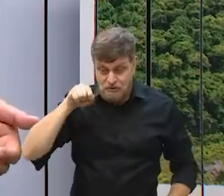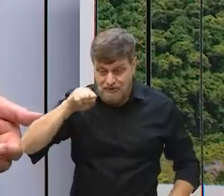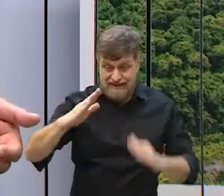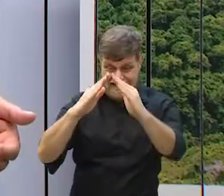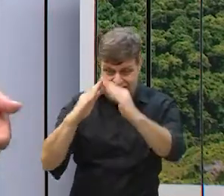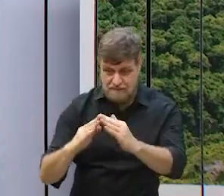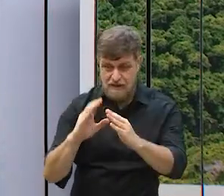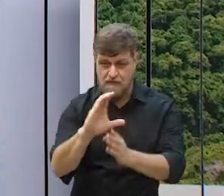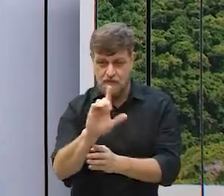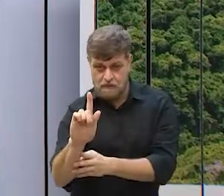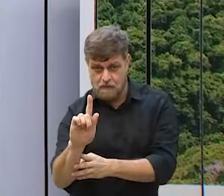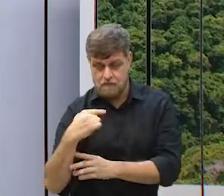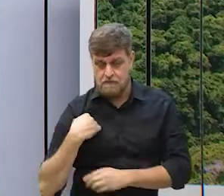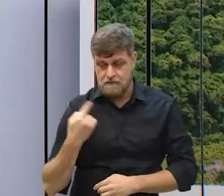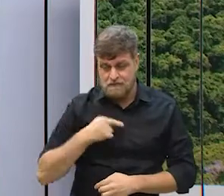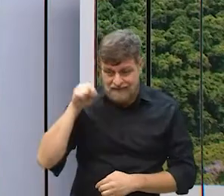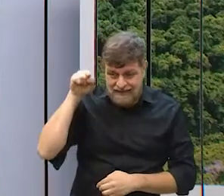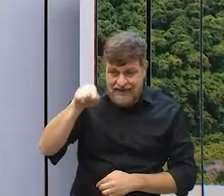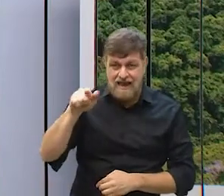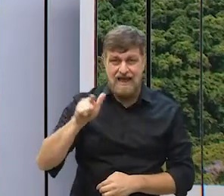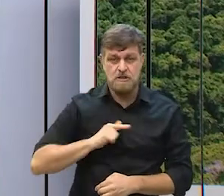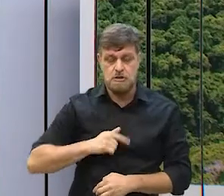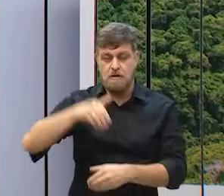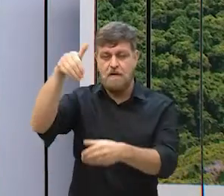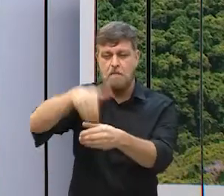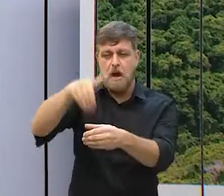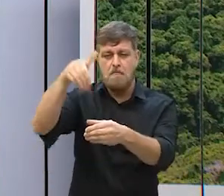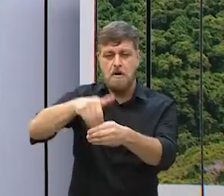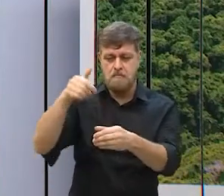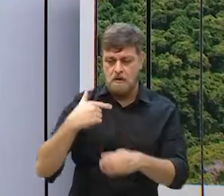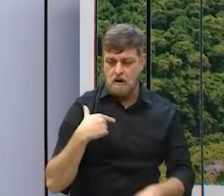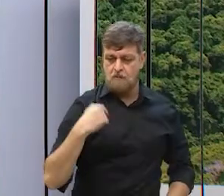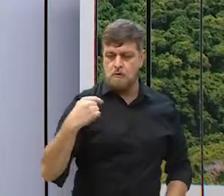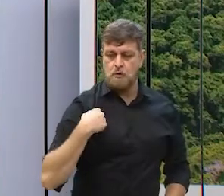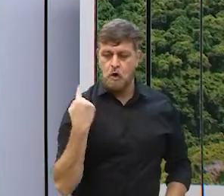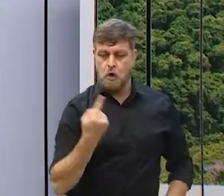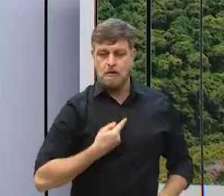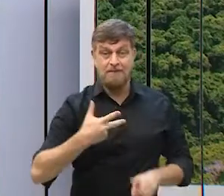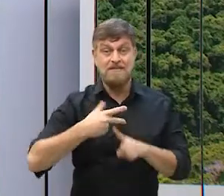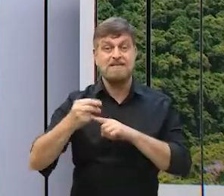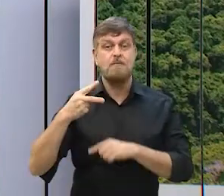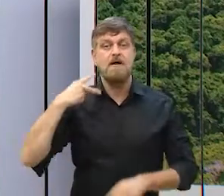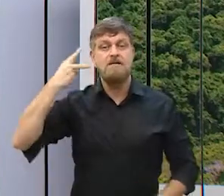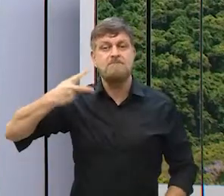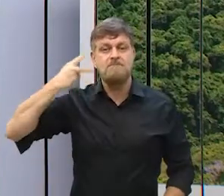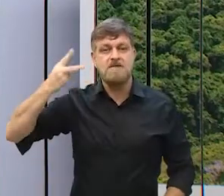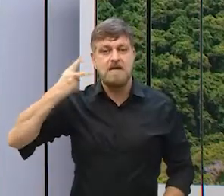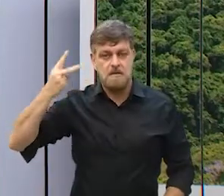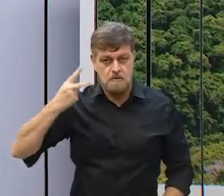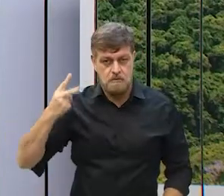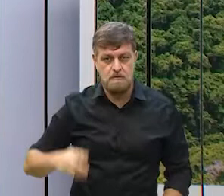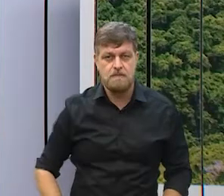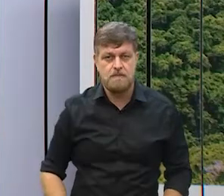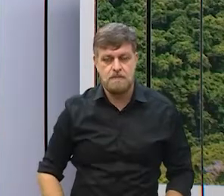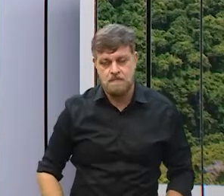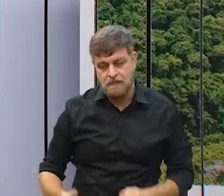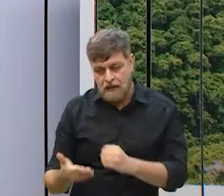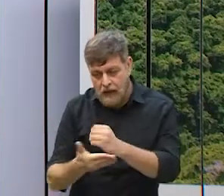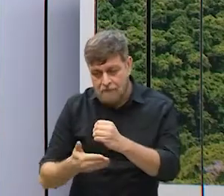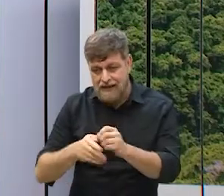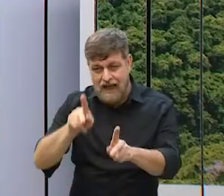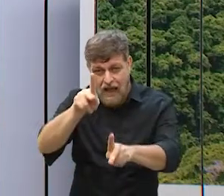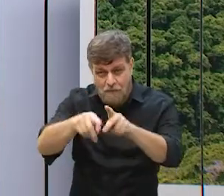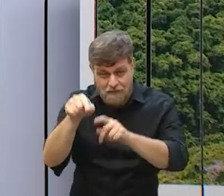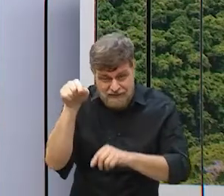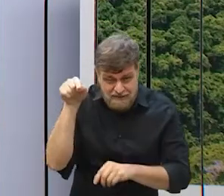Campo Grande e que de lá saímos com uma votação expressiva, não é? É fundamental que aquela